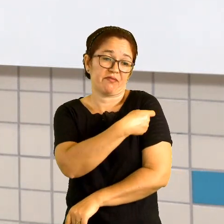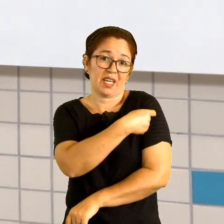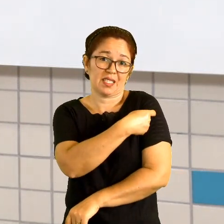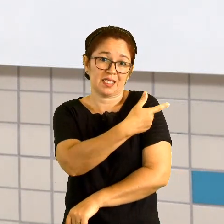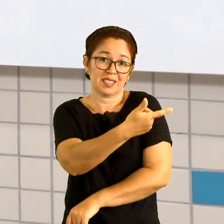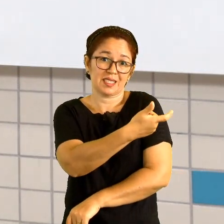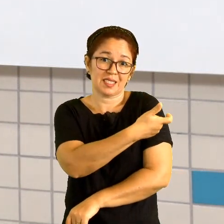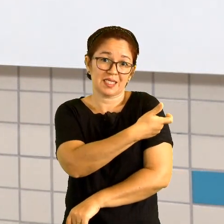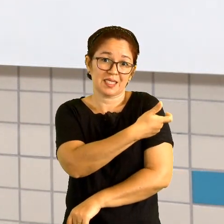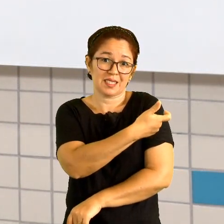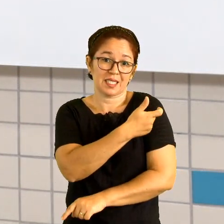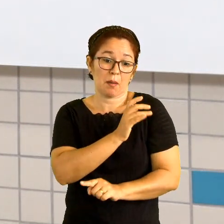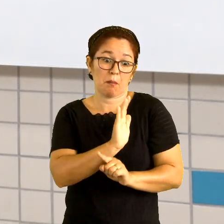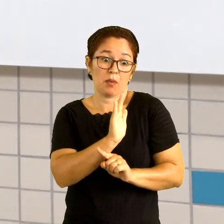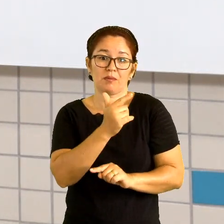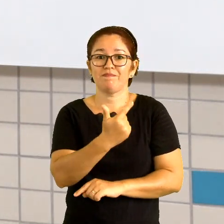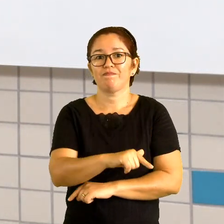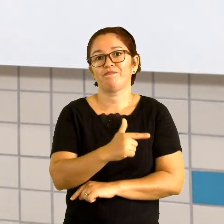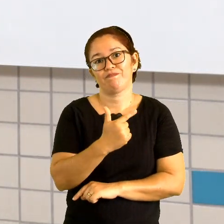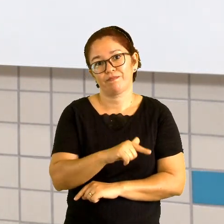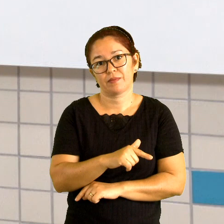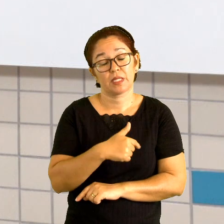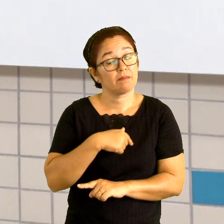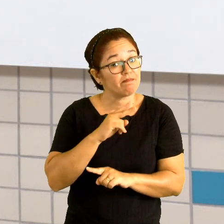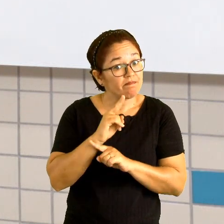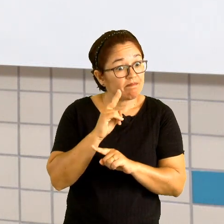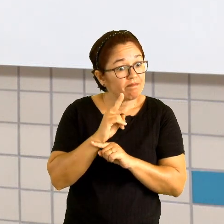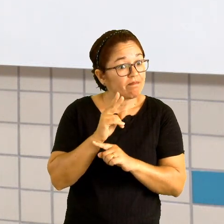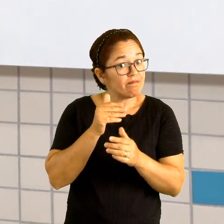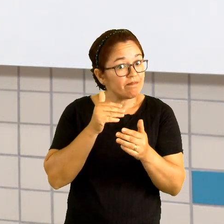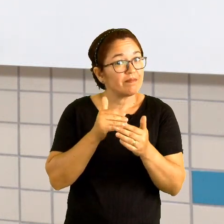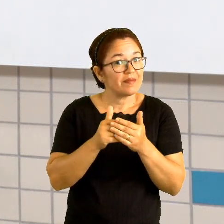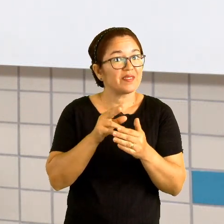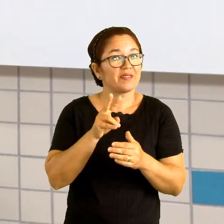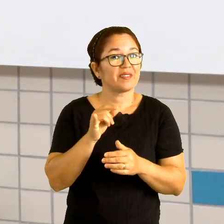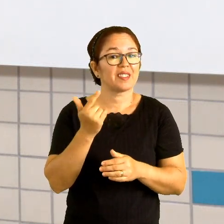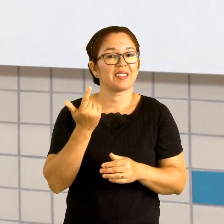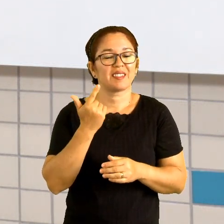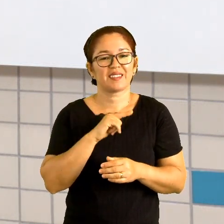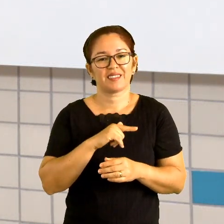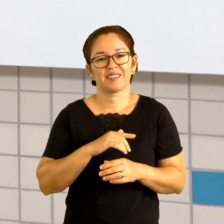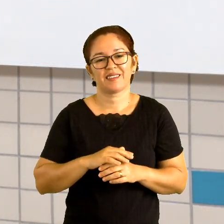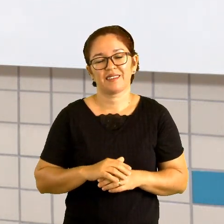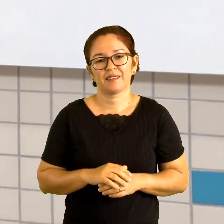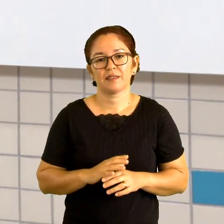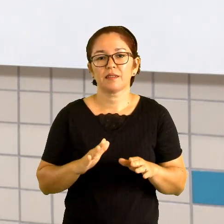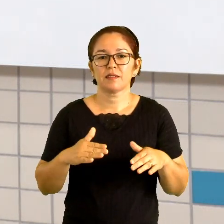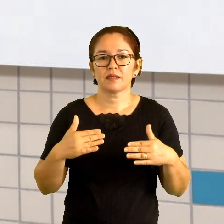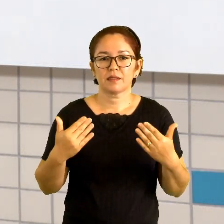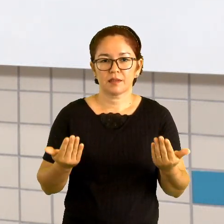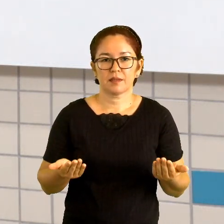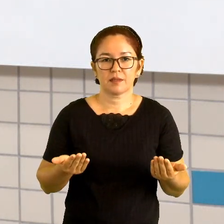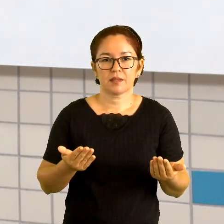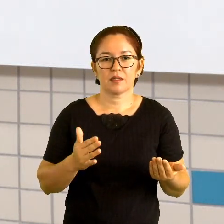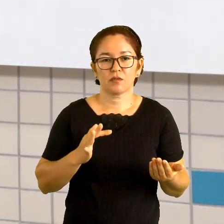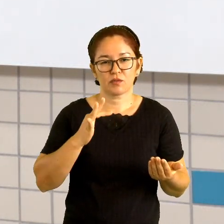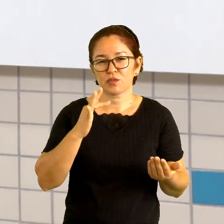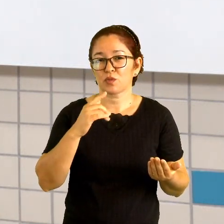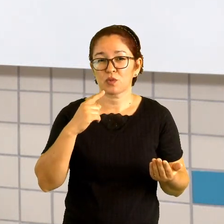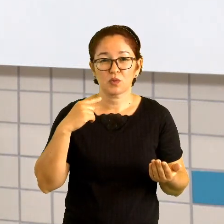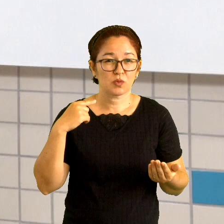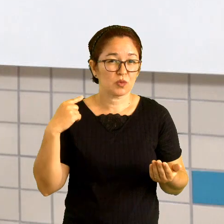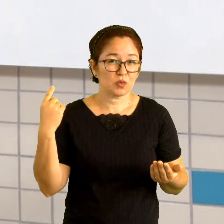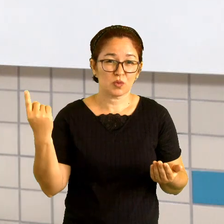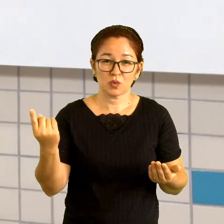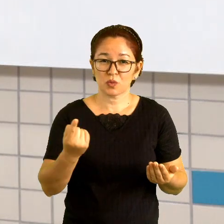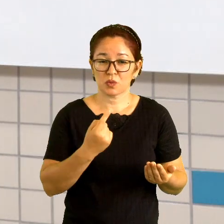muito breve ela vai aparecer, esperamos que apareça, e aí todos nós estaremos voltando